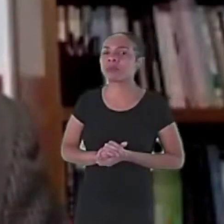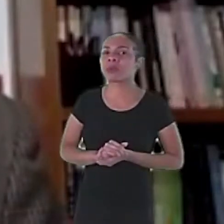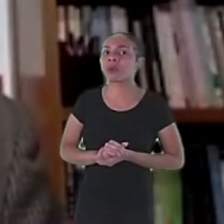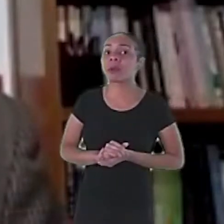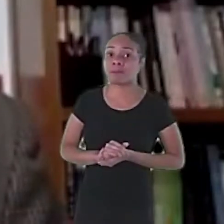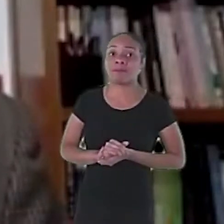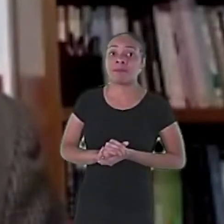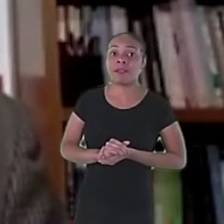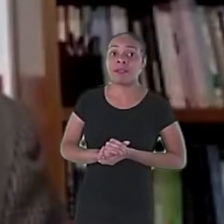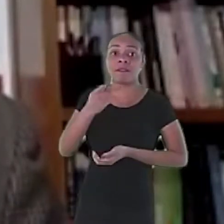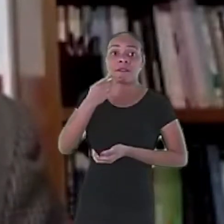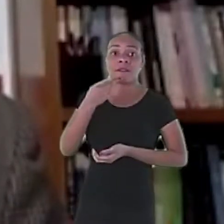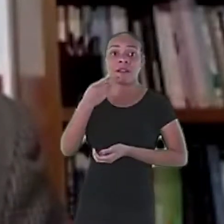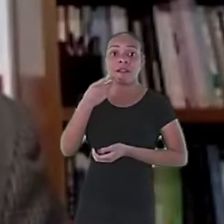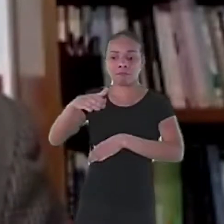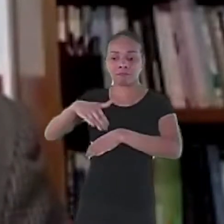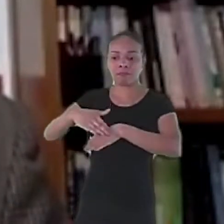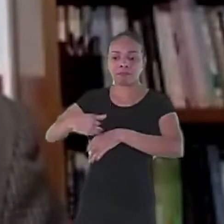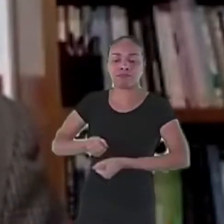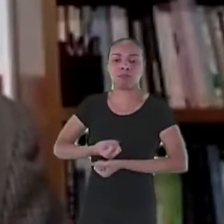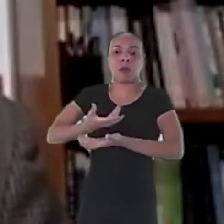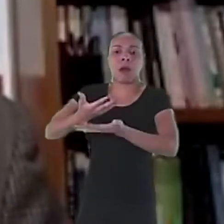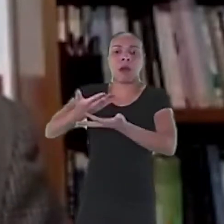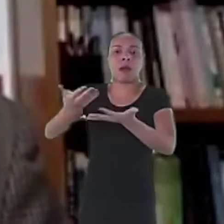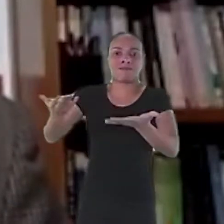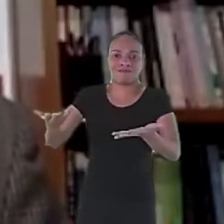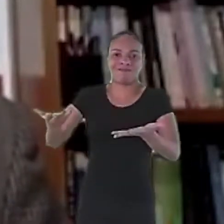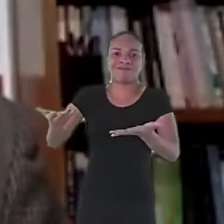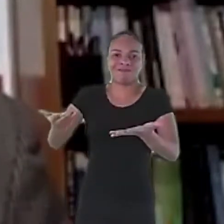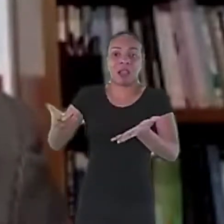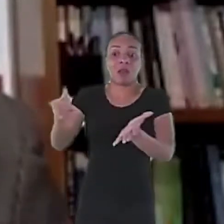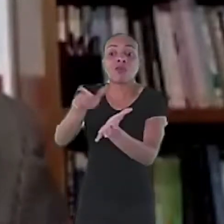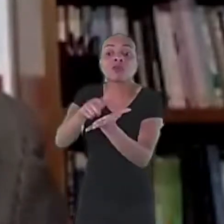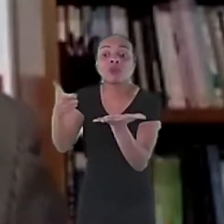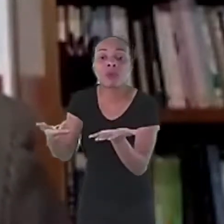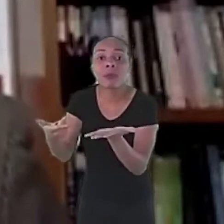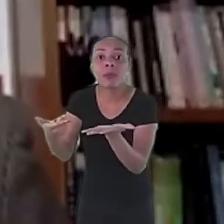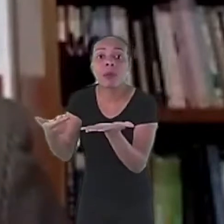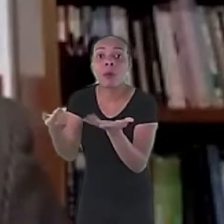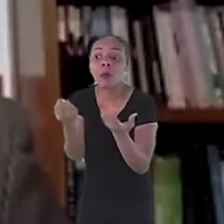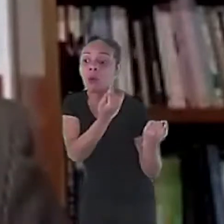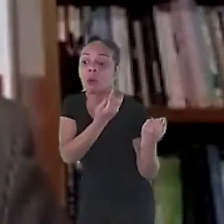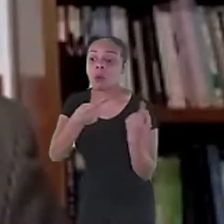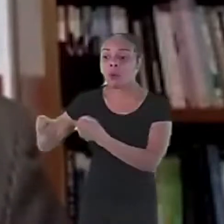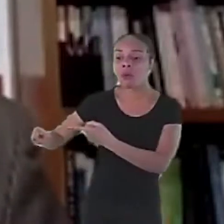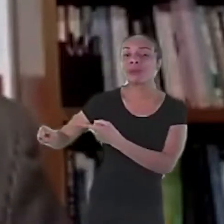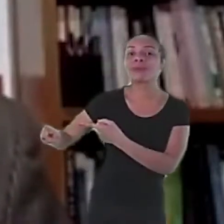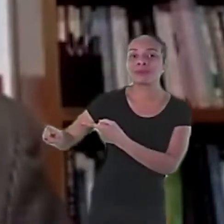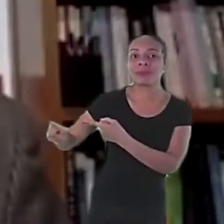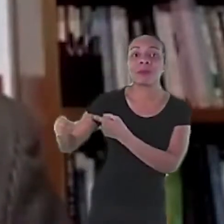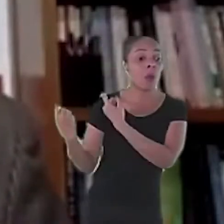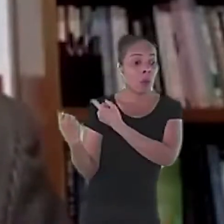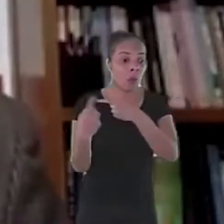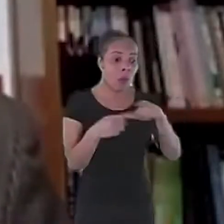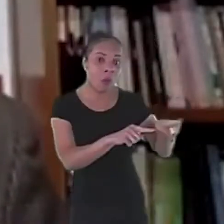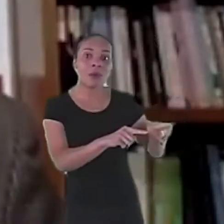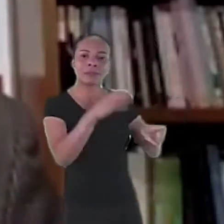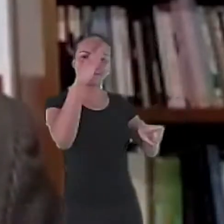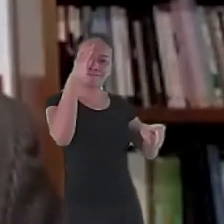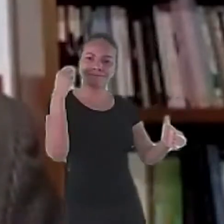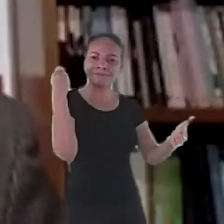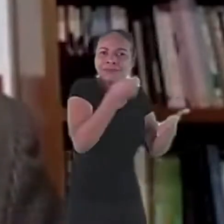autoproclamar-se um jornal de oposição à ditadura grega. E o